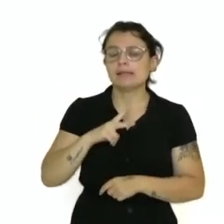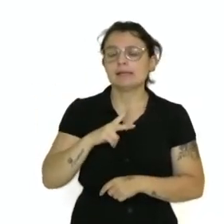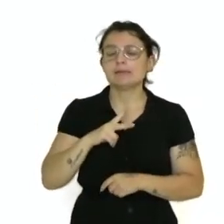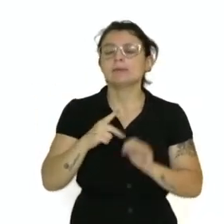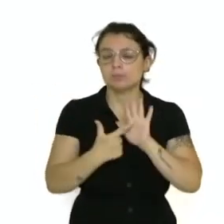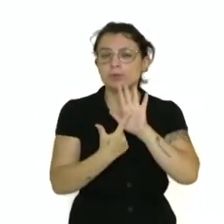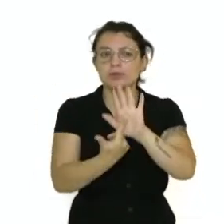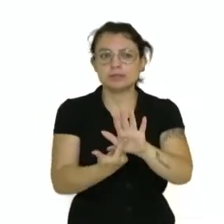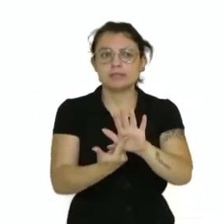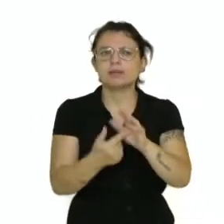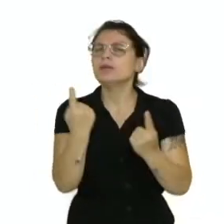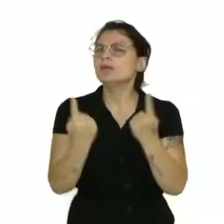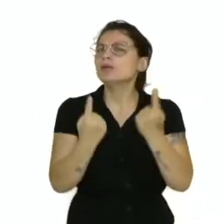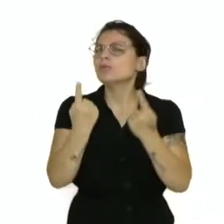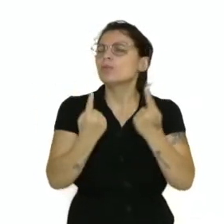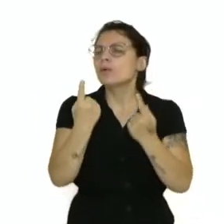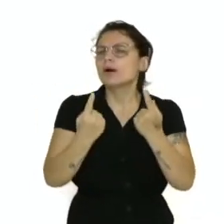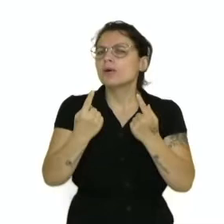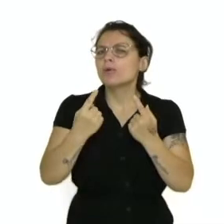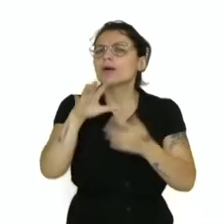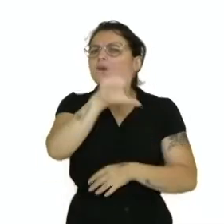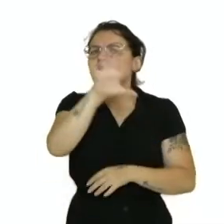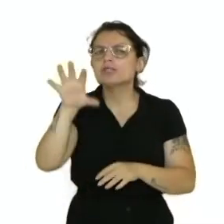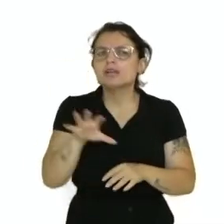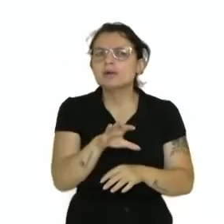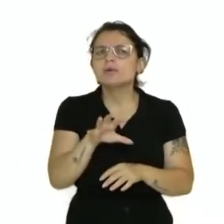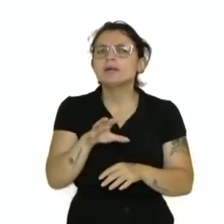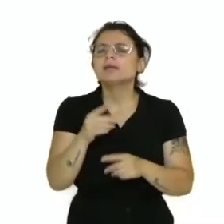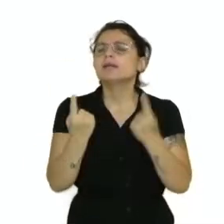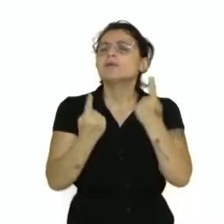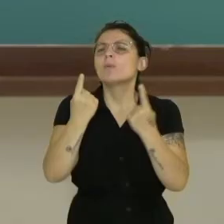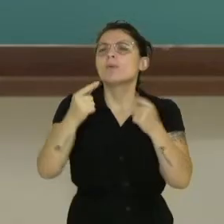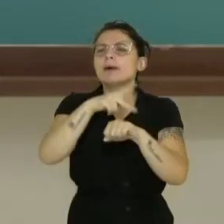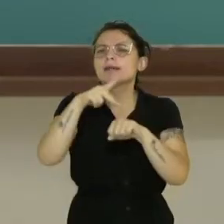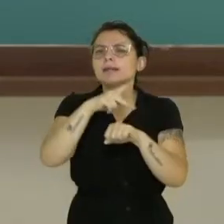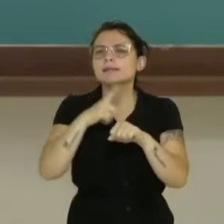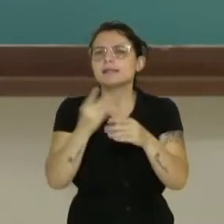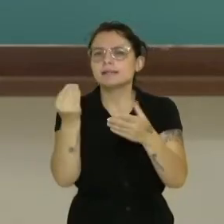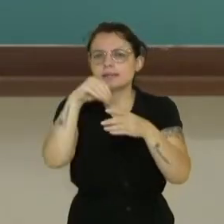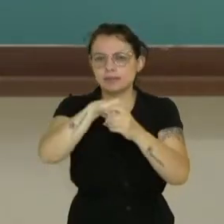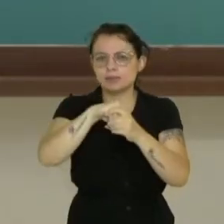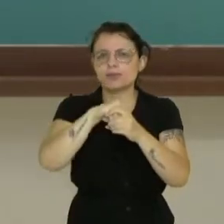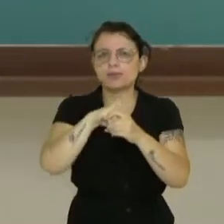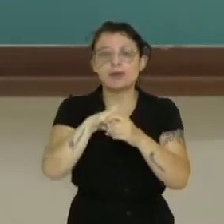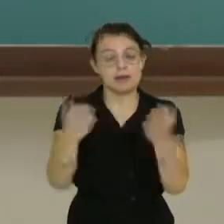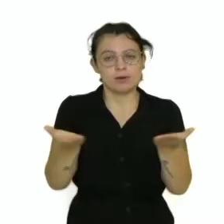são essas regiões? Que países fazem parte de cada uma delas? E agora é com vocês.